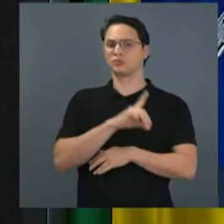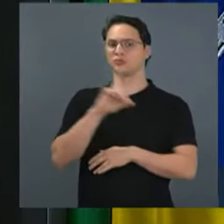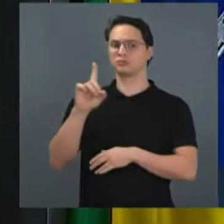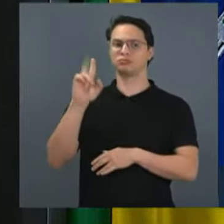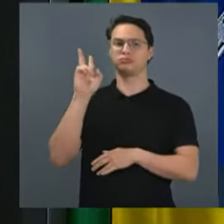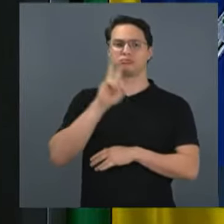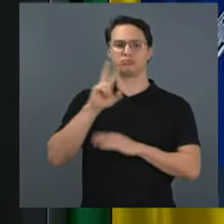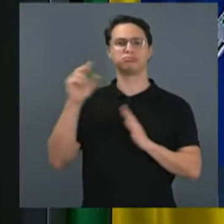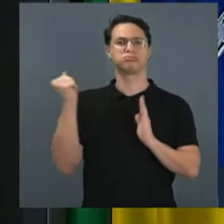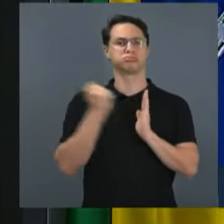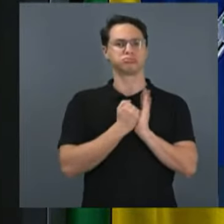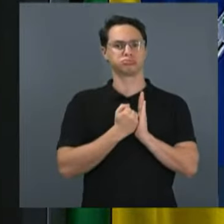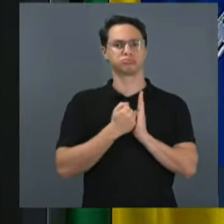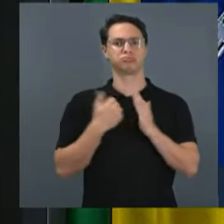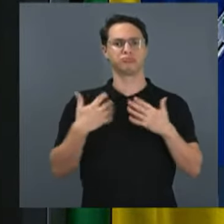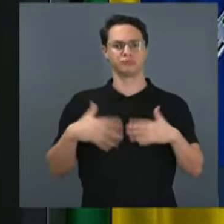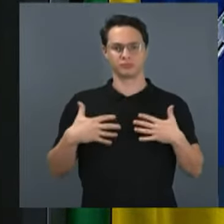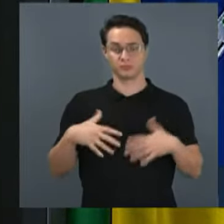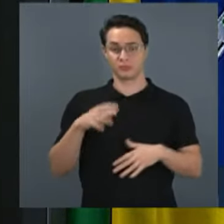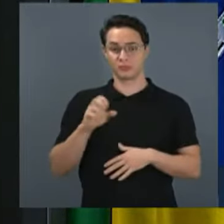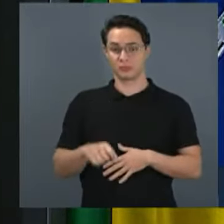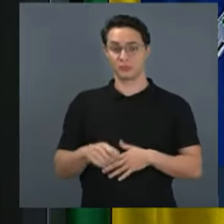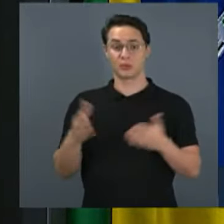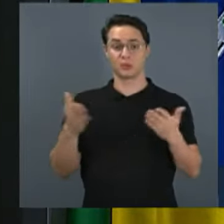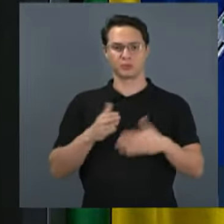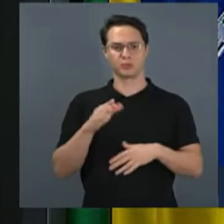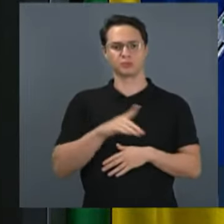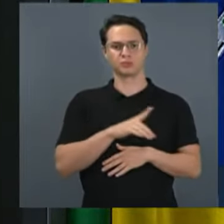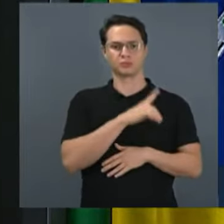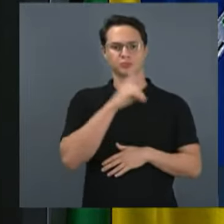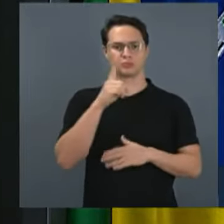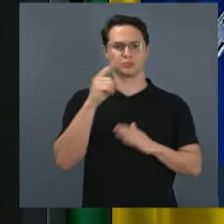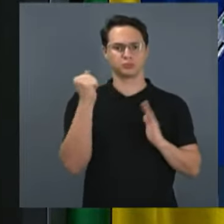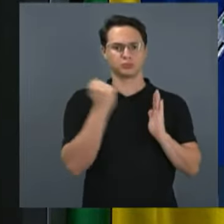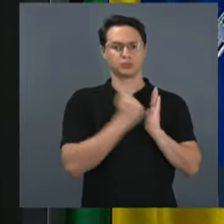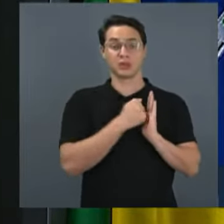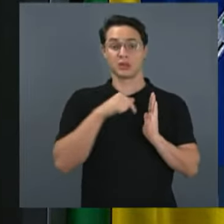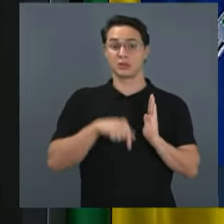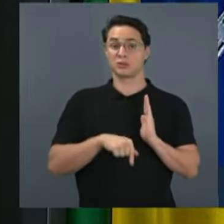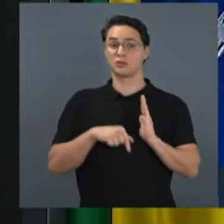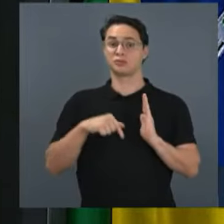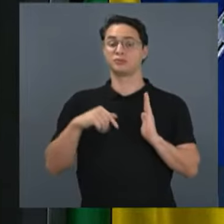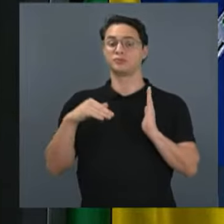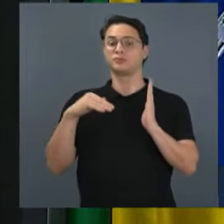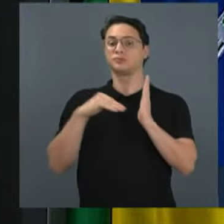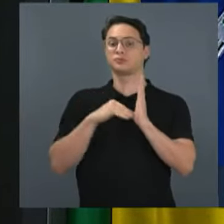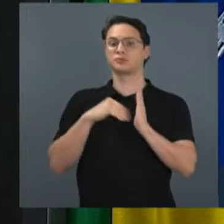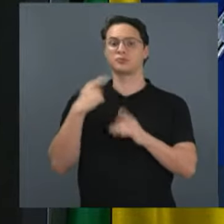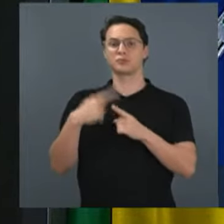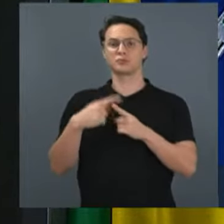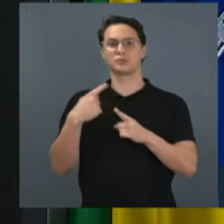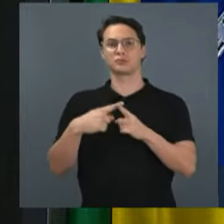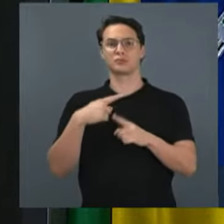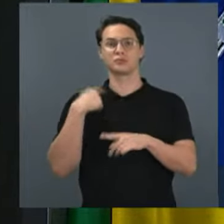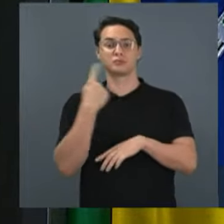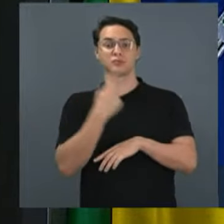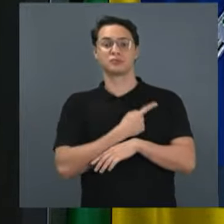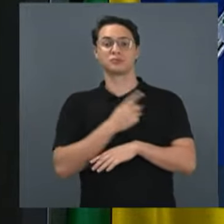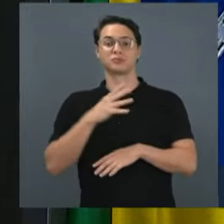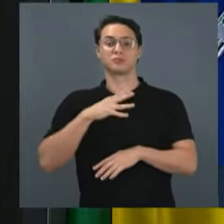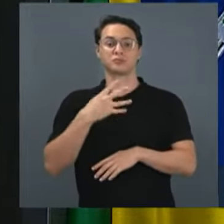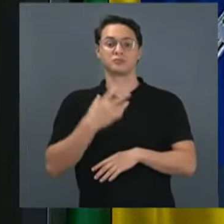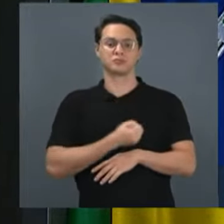histórico. Senador Davi, hoje é um dia histórico nesse Senado Federal, porque nós vamos poupar